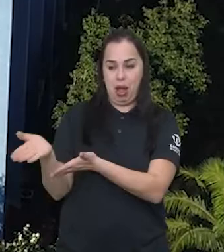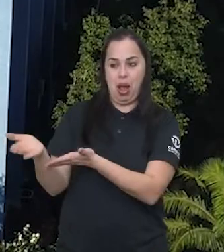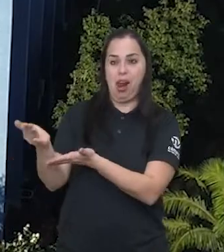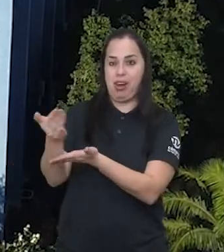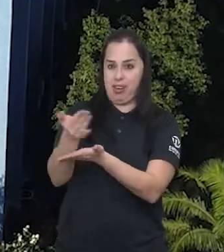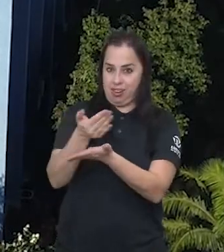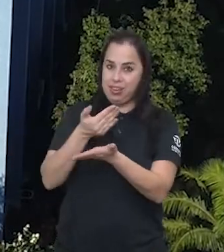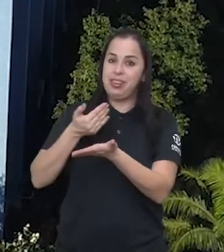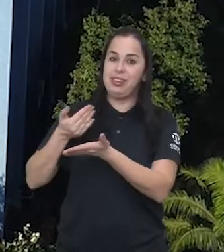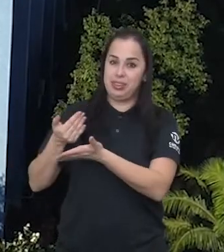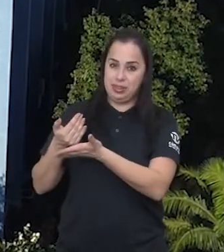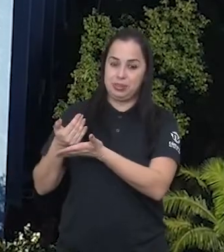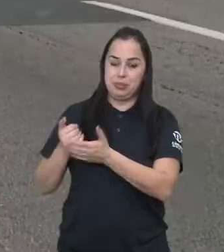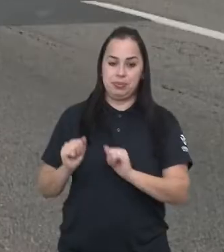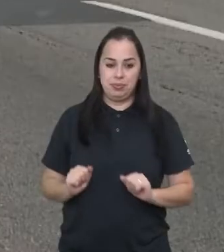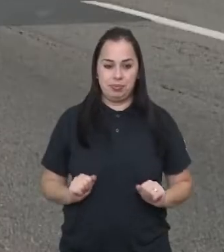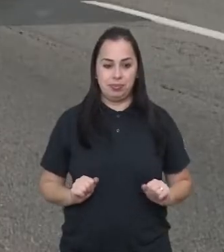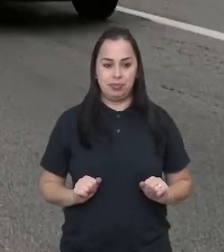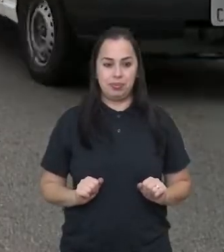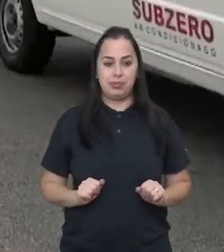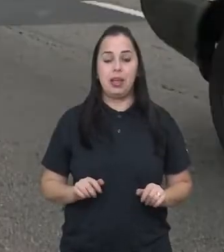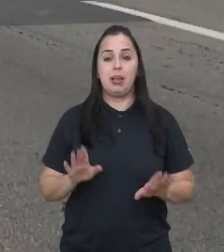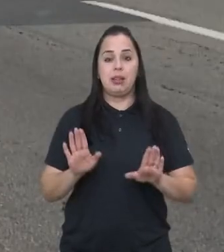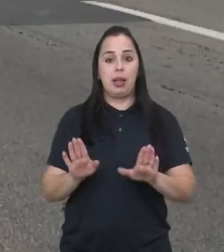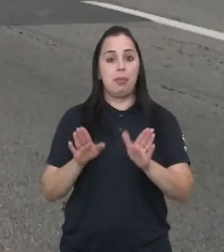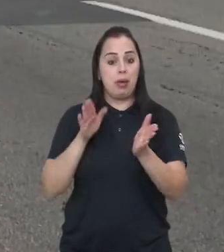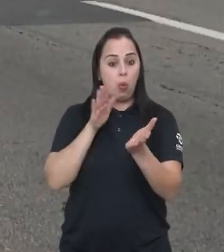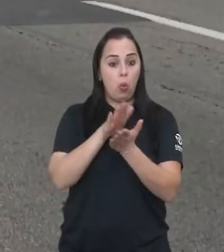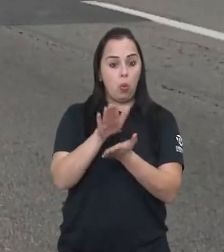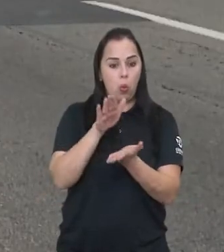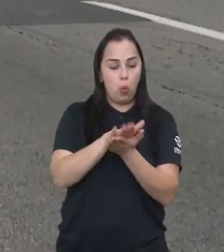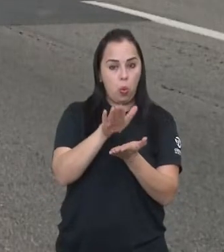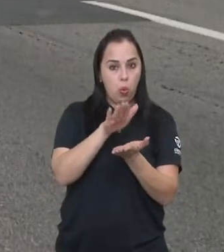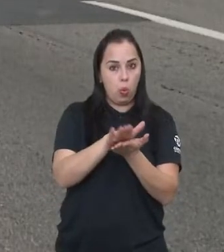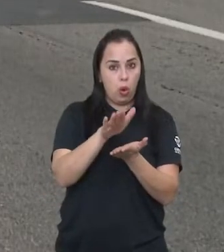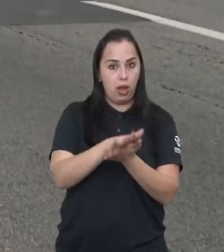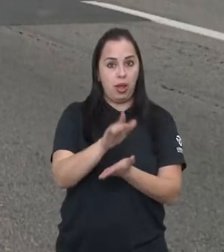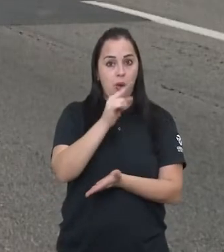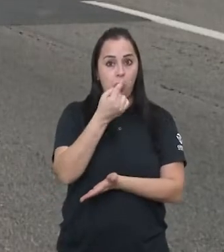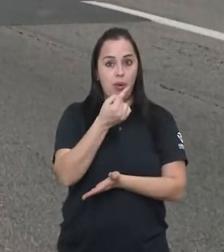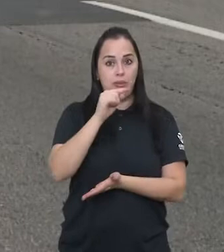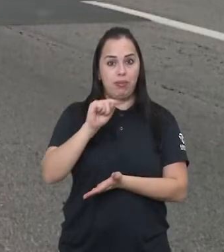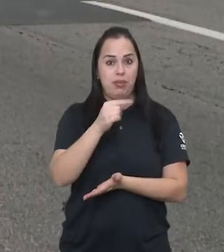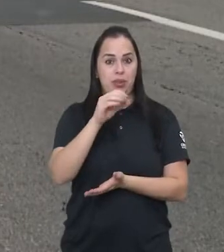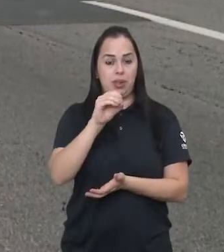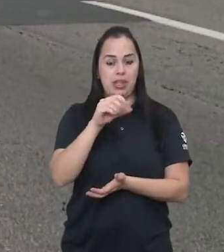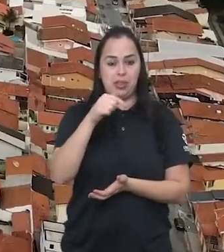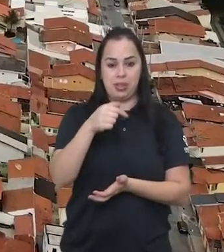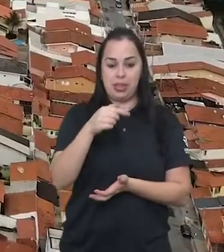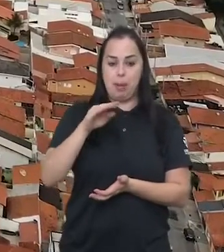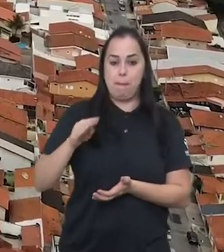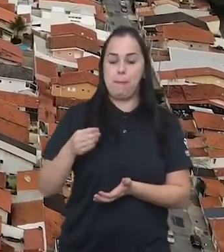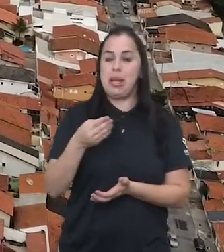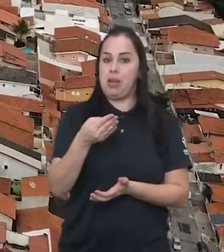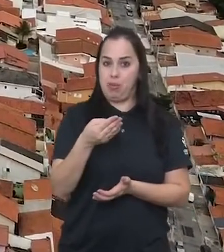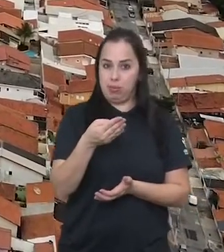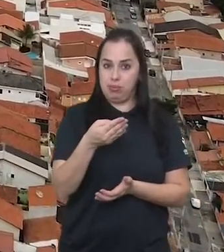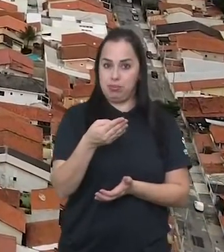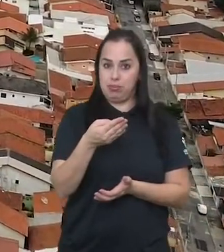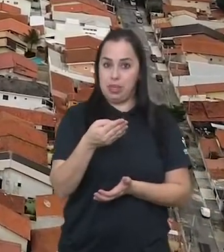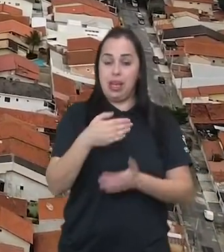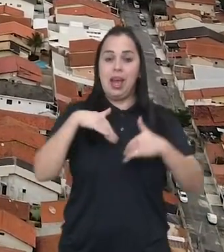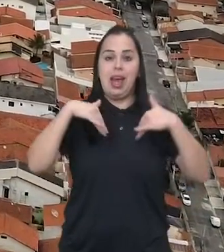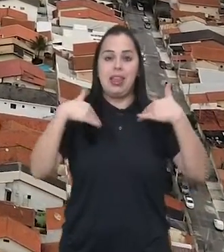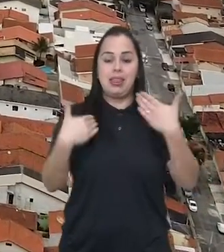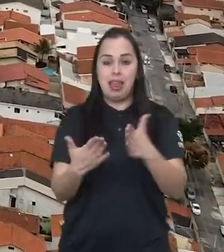7,59% a mais do que o previsto. Como os gastos para o período ficaram em 1,07 bilhão, o município registrou